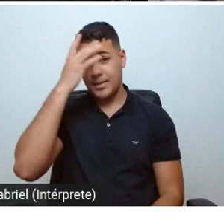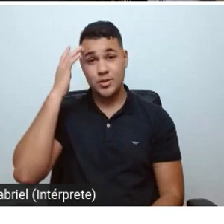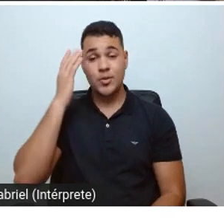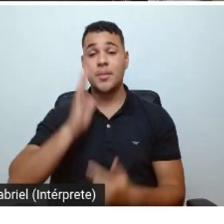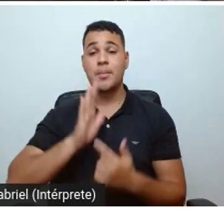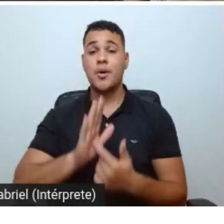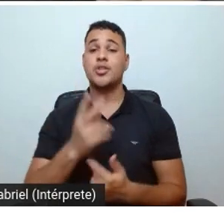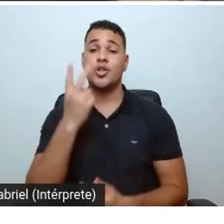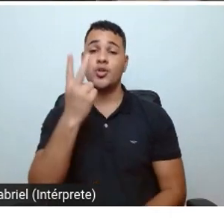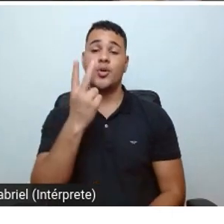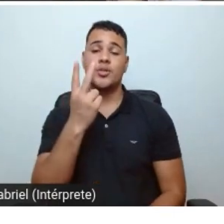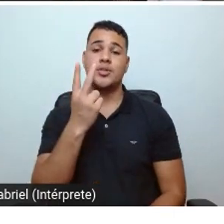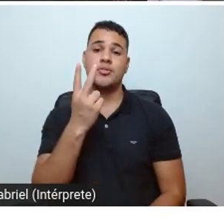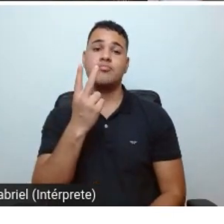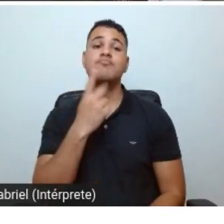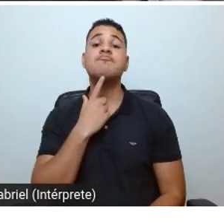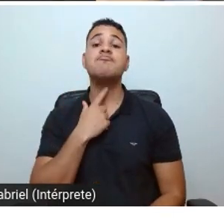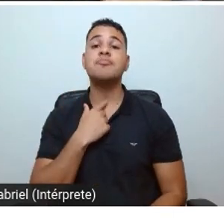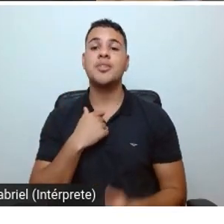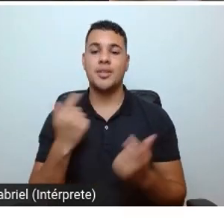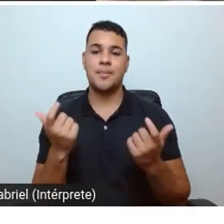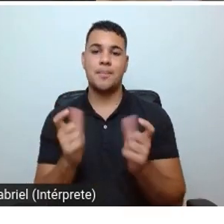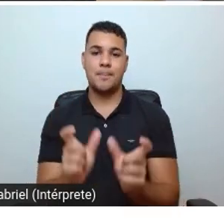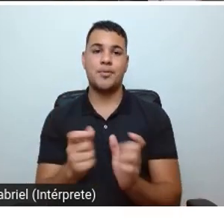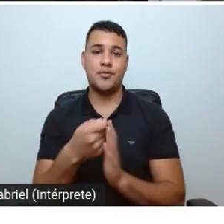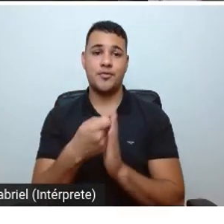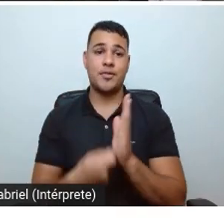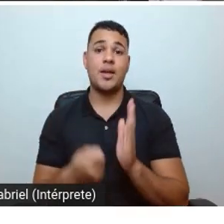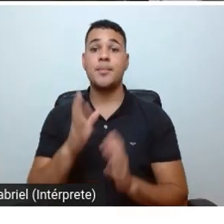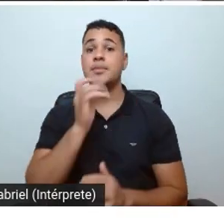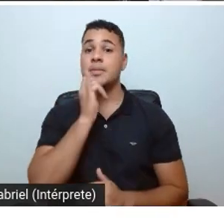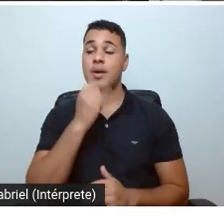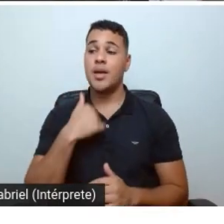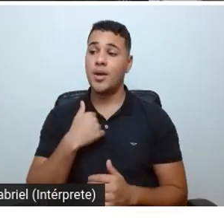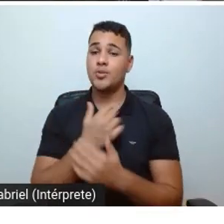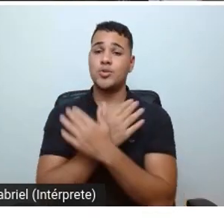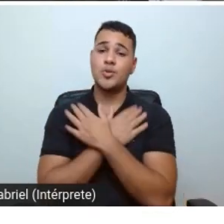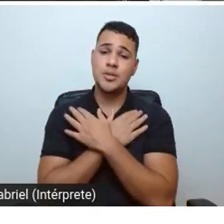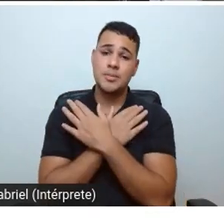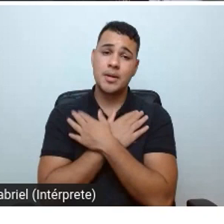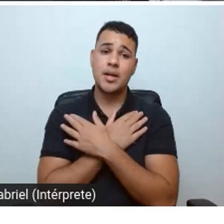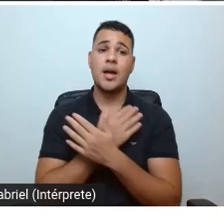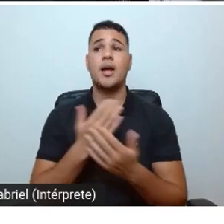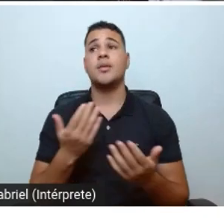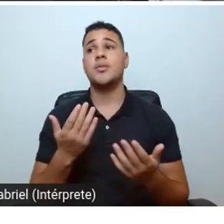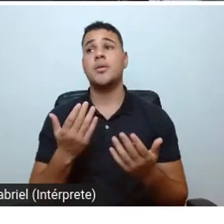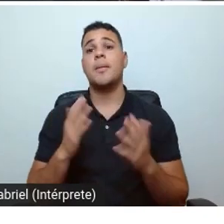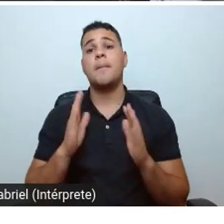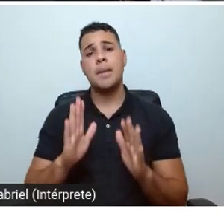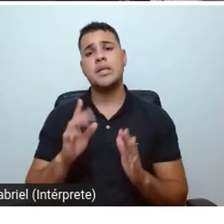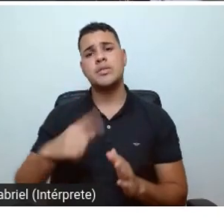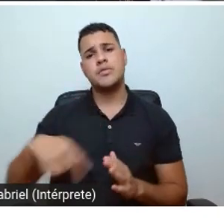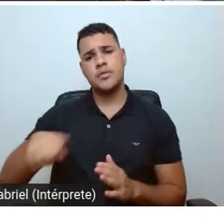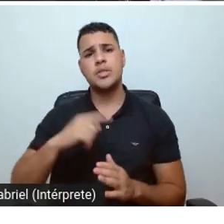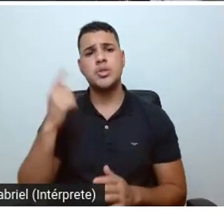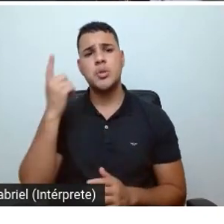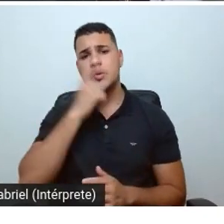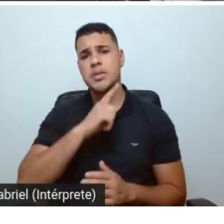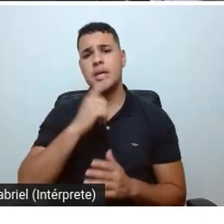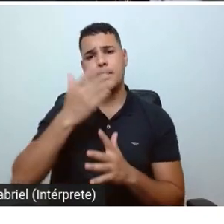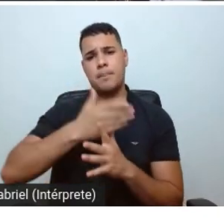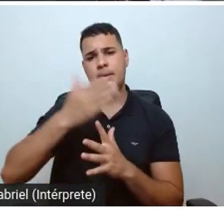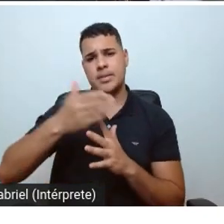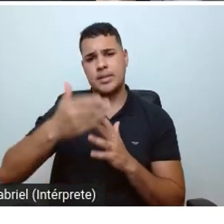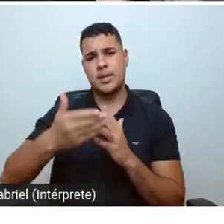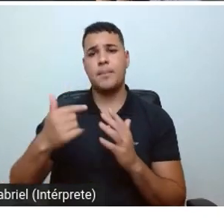no meio da frase. Por exemplo, né? Ah, eu estou desempregado, mas vocês conseguem parcelar para eu pagar